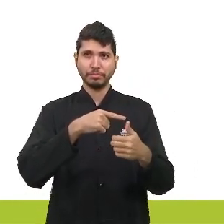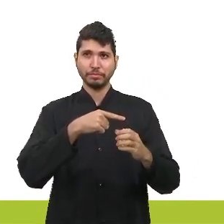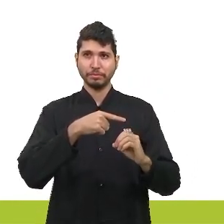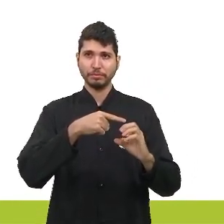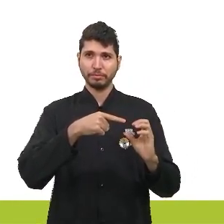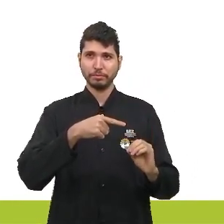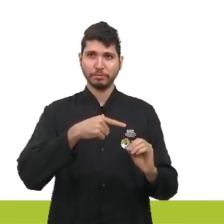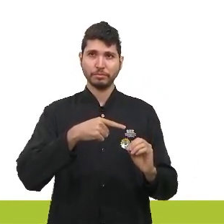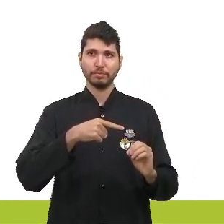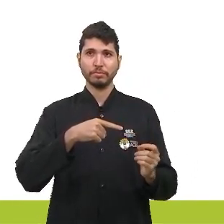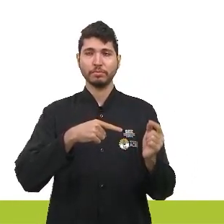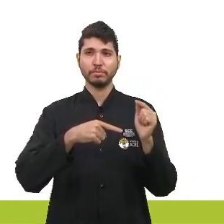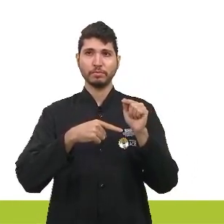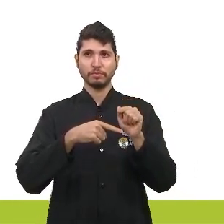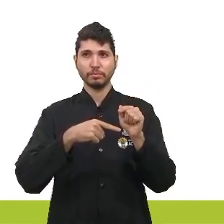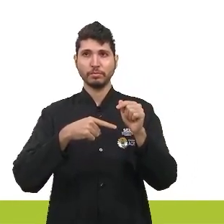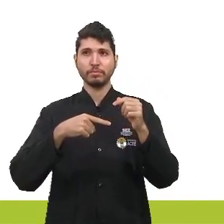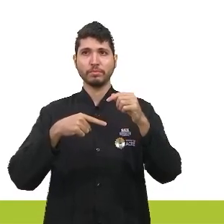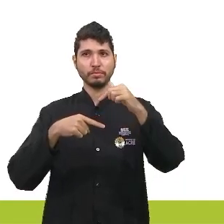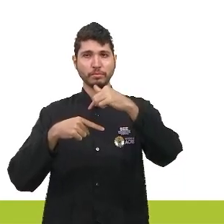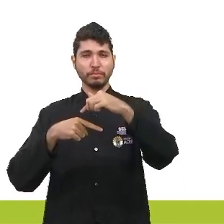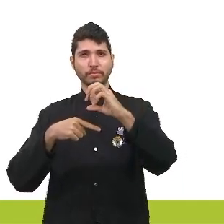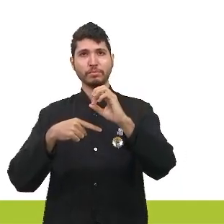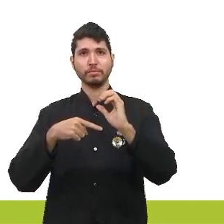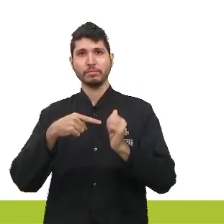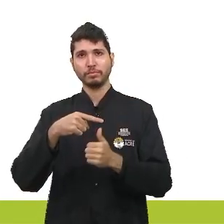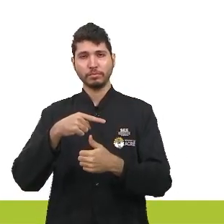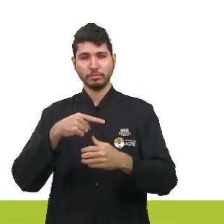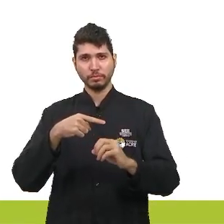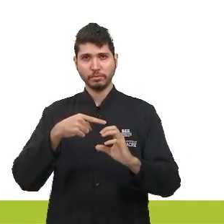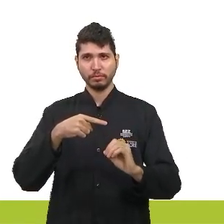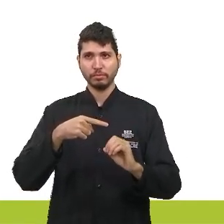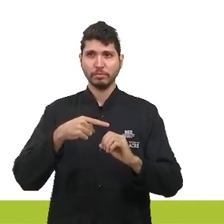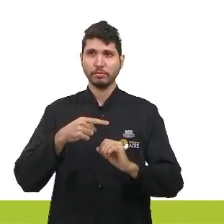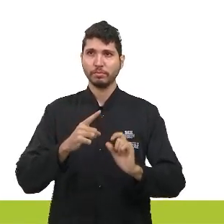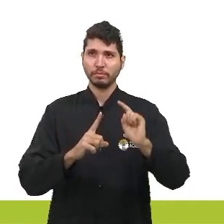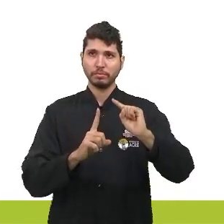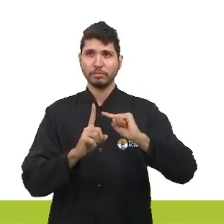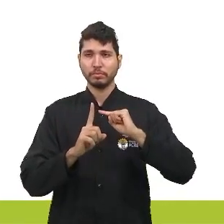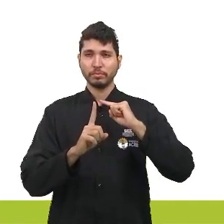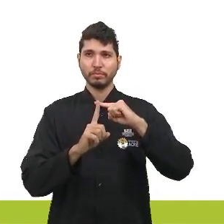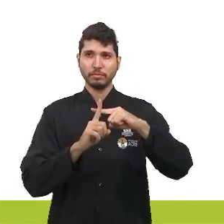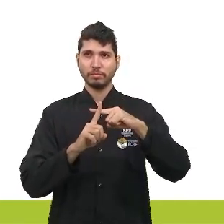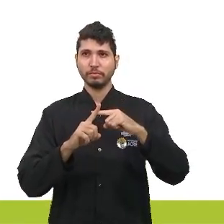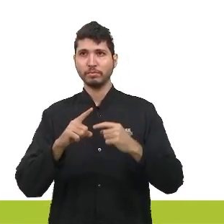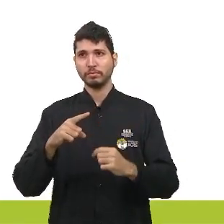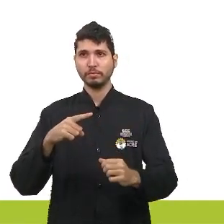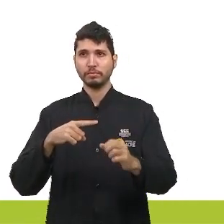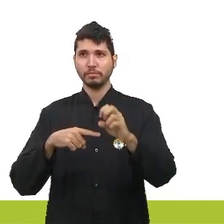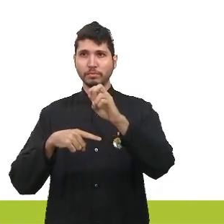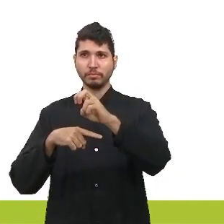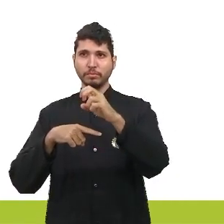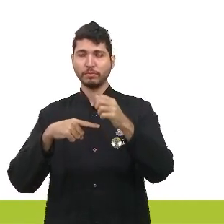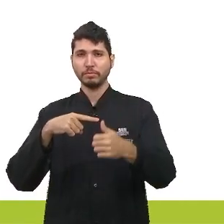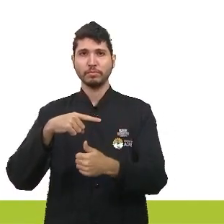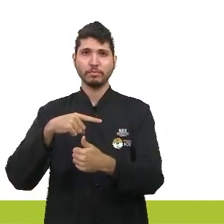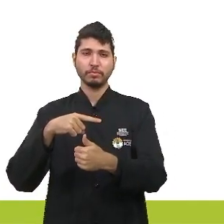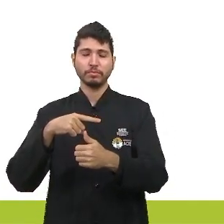70 sobre 100, mais 5 sobre 100,